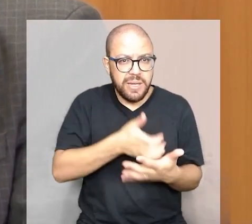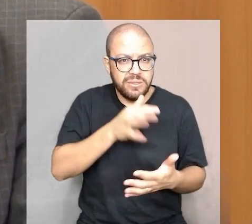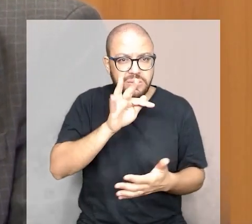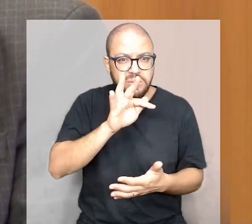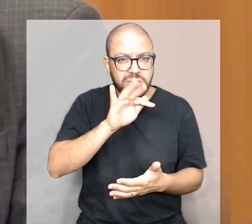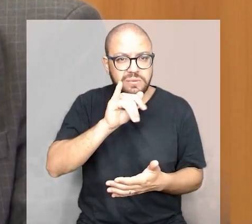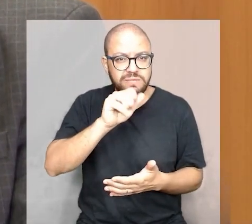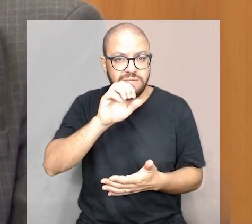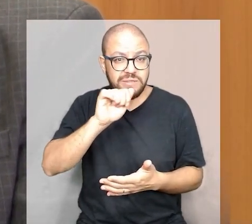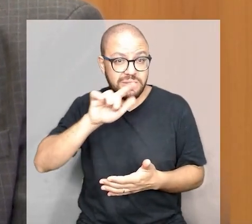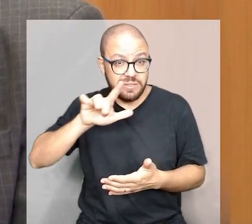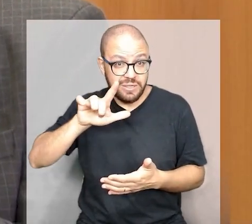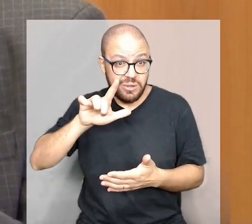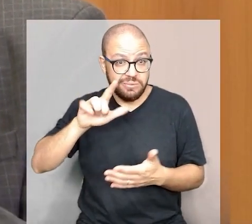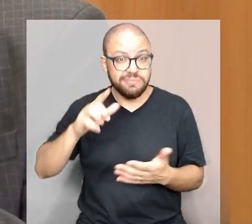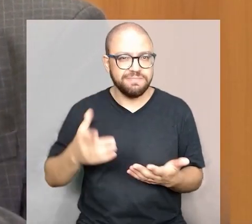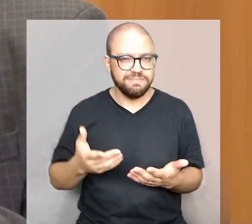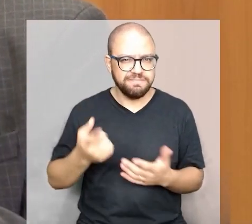vai causar.